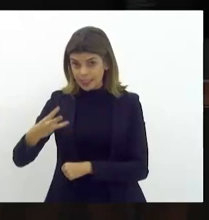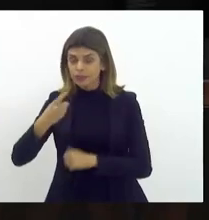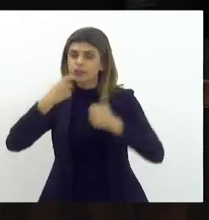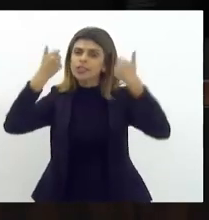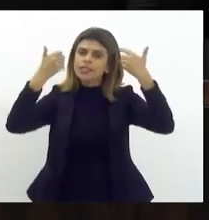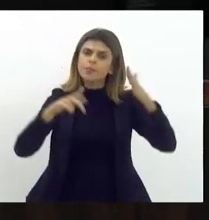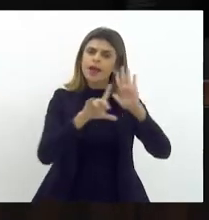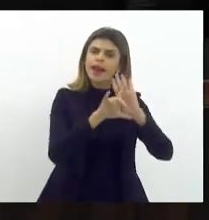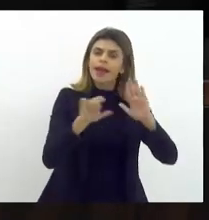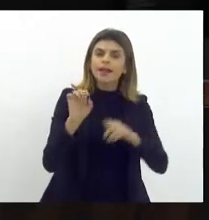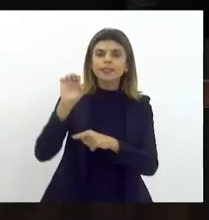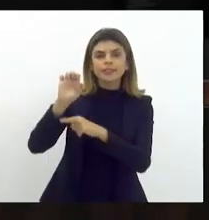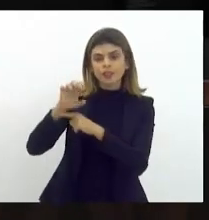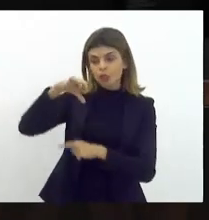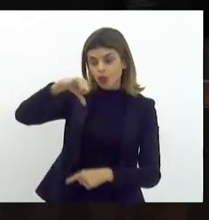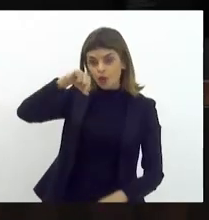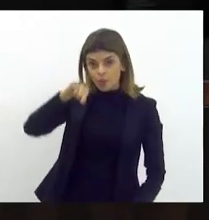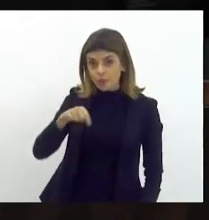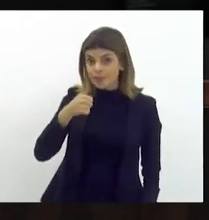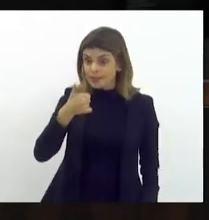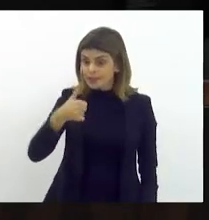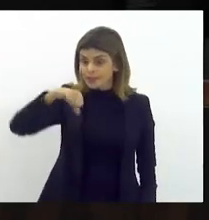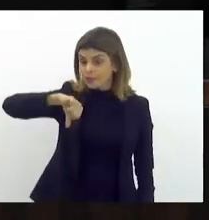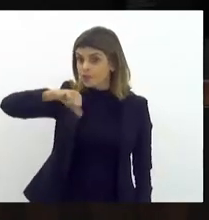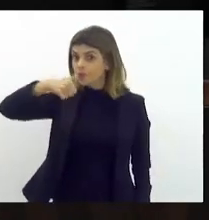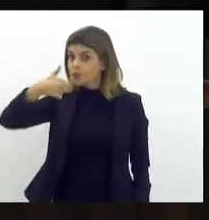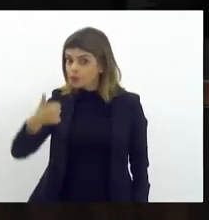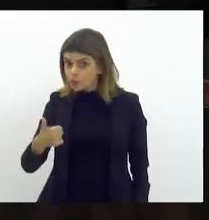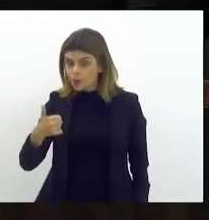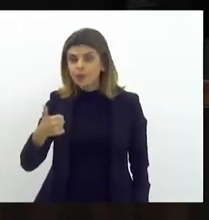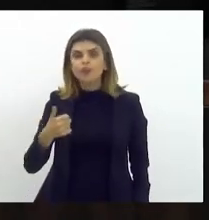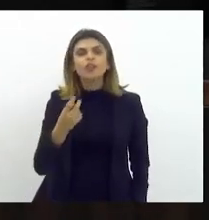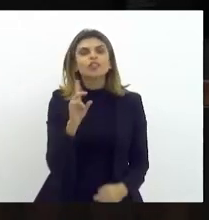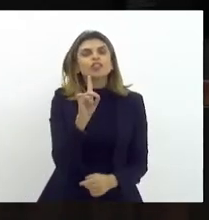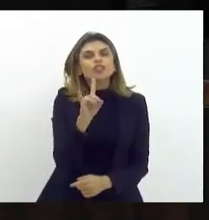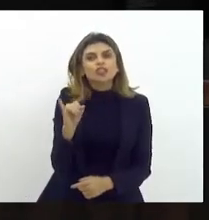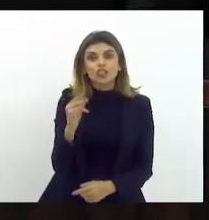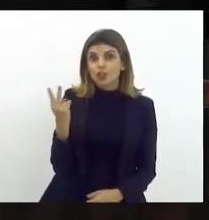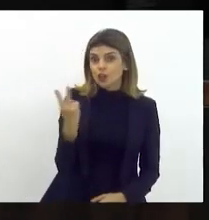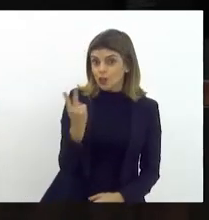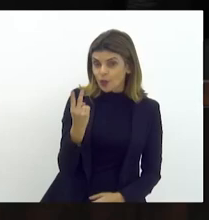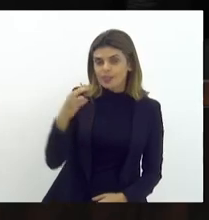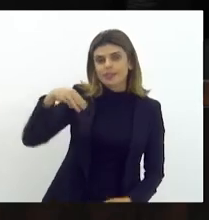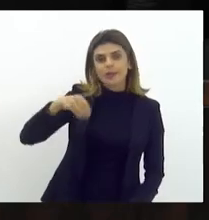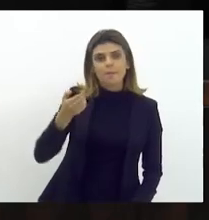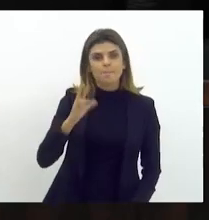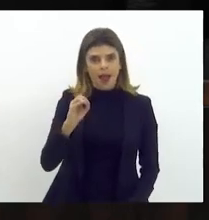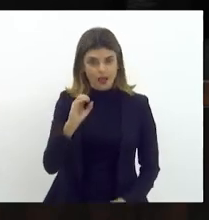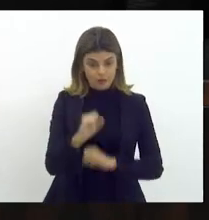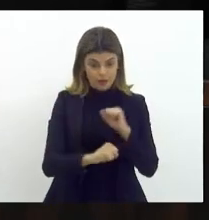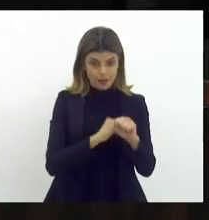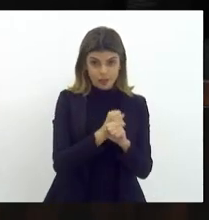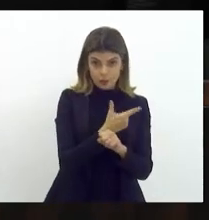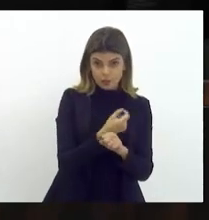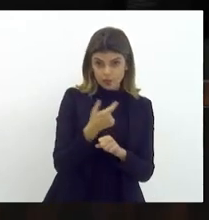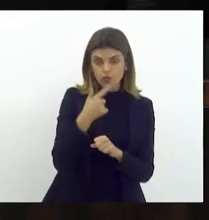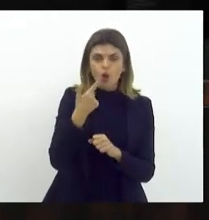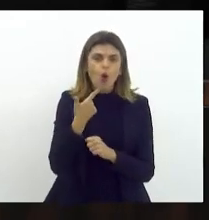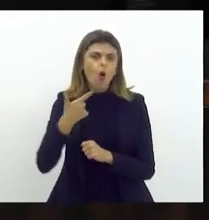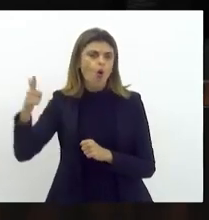a lei estadual 9.191 de 2 de março de 2021 e dá outras